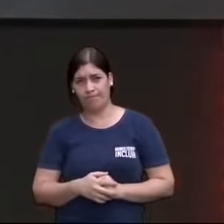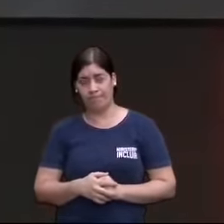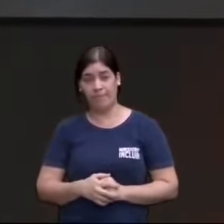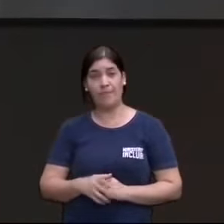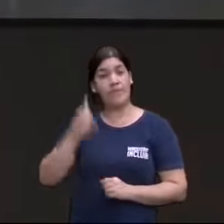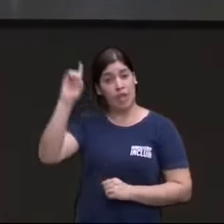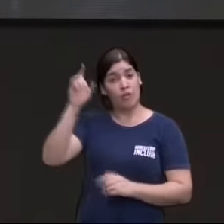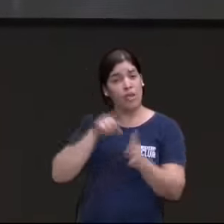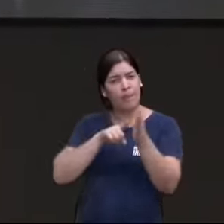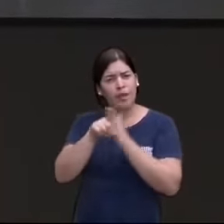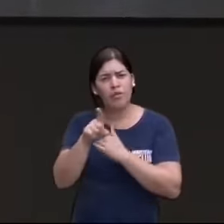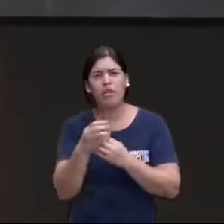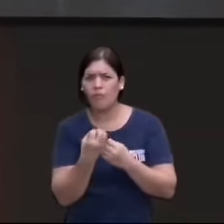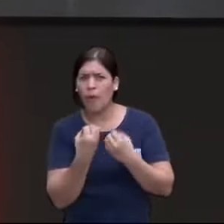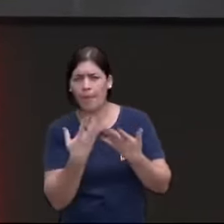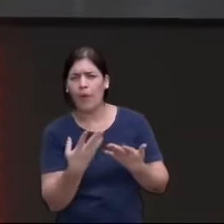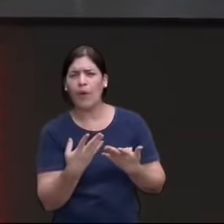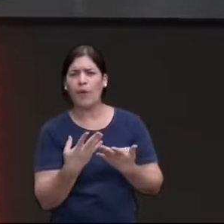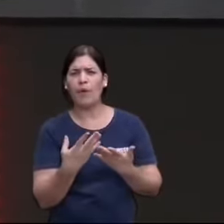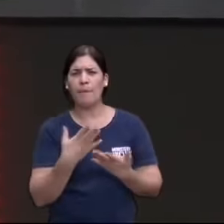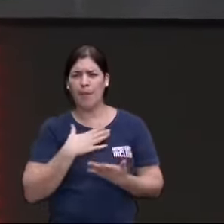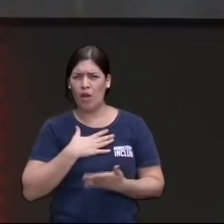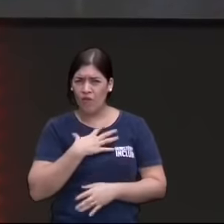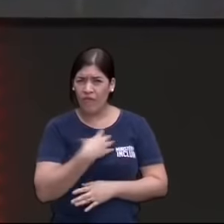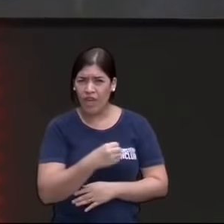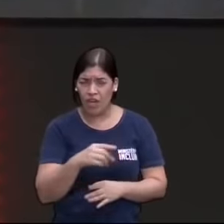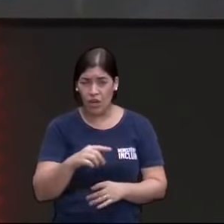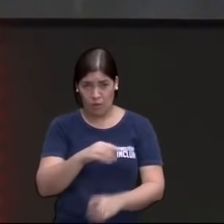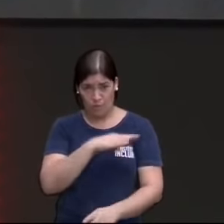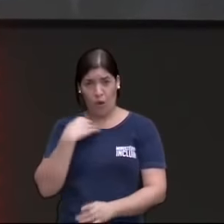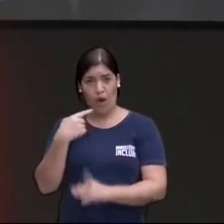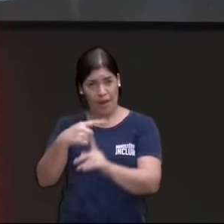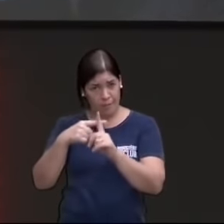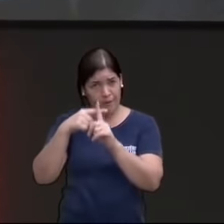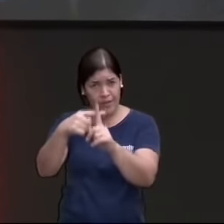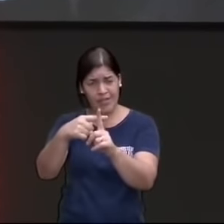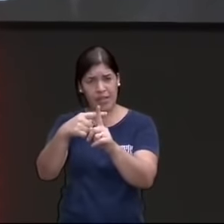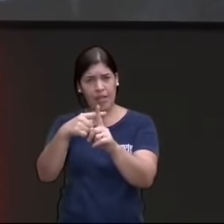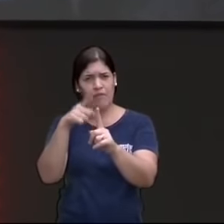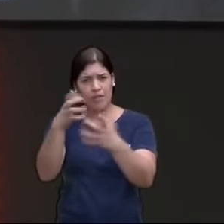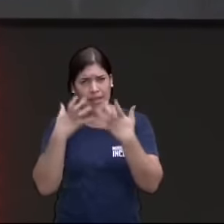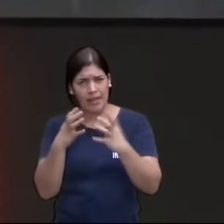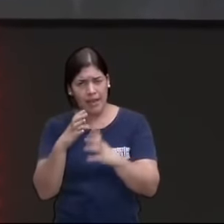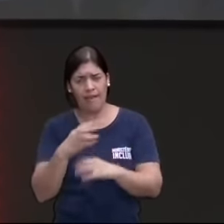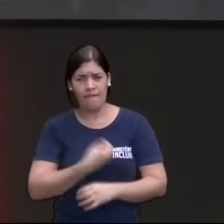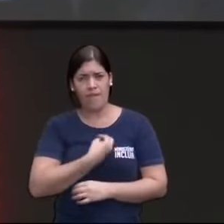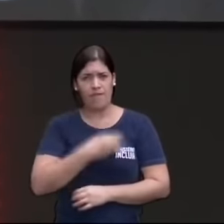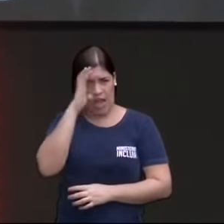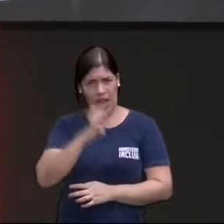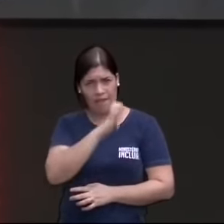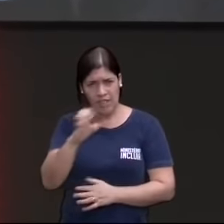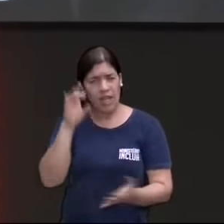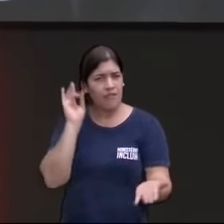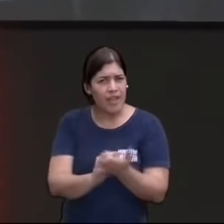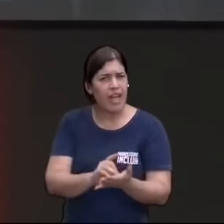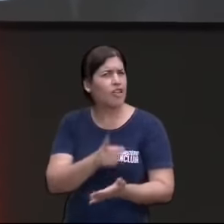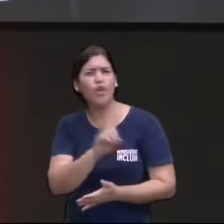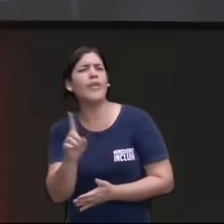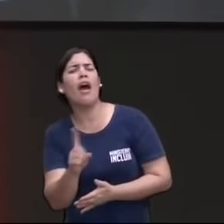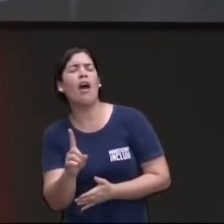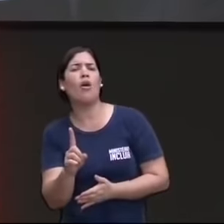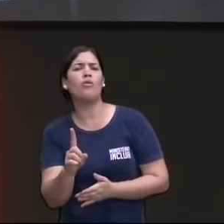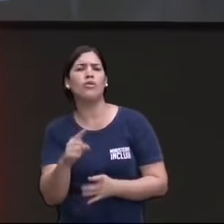valeu a pena ou não? Vai tomar posse da cruz ou não? Vai viver o evangelho do jeito que o evangelho é? Evangelho de